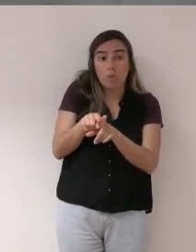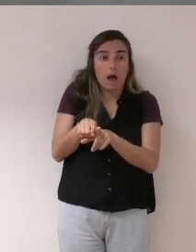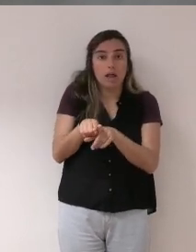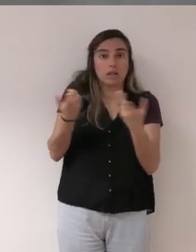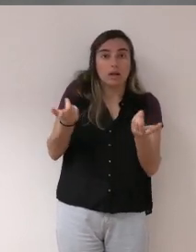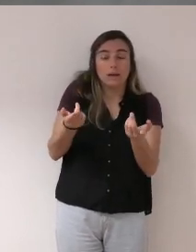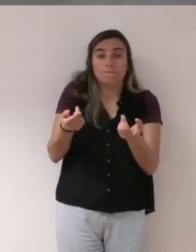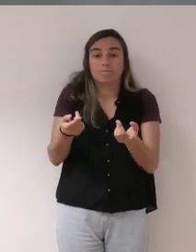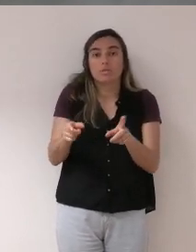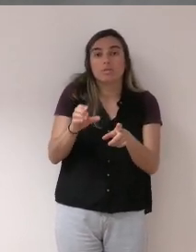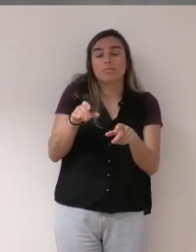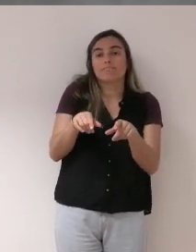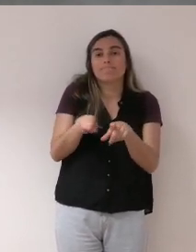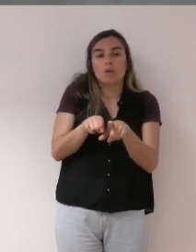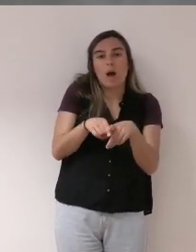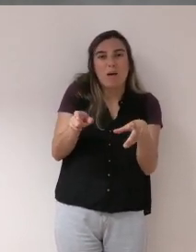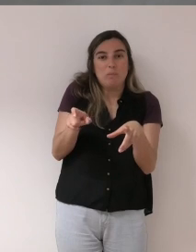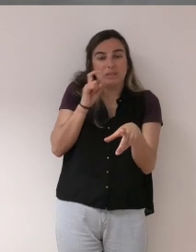curiosa. Exatamente, não.